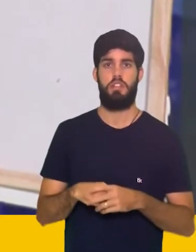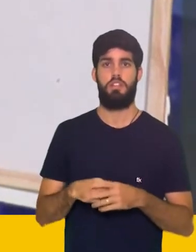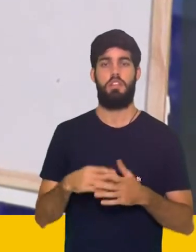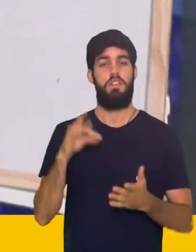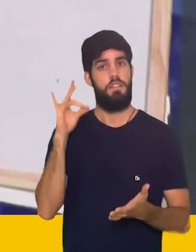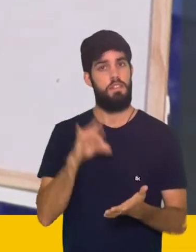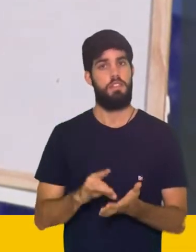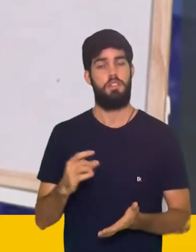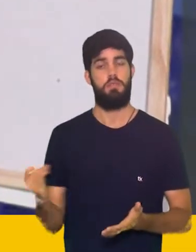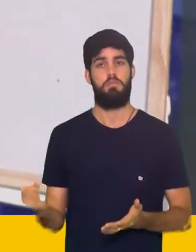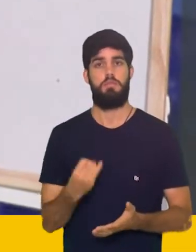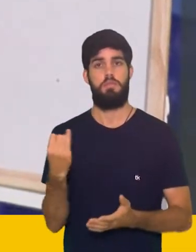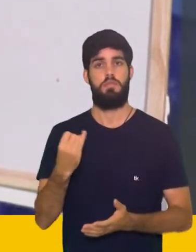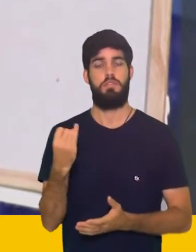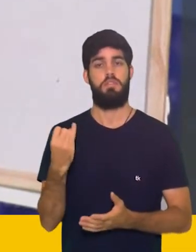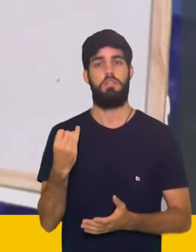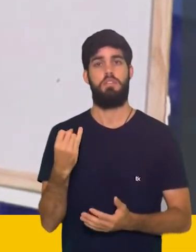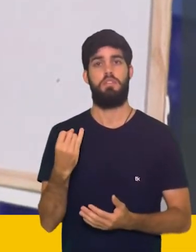dele